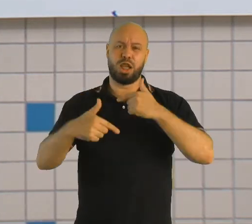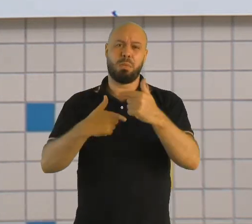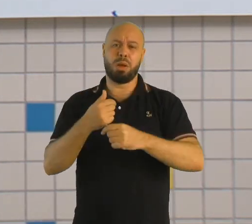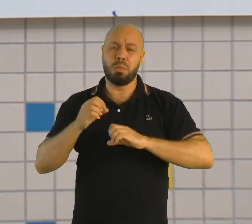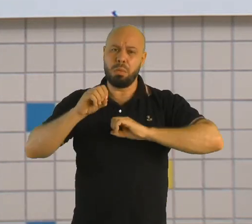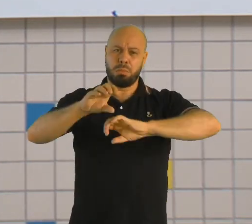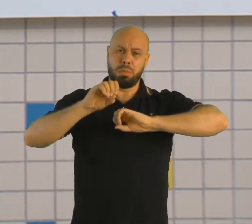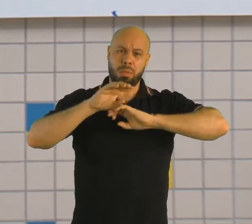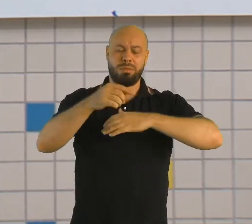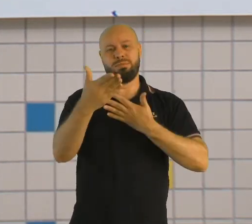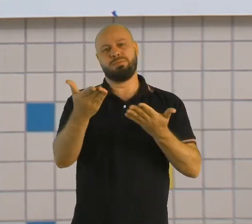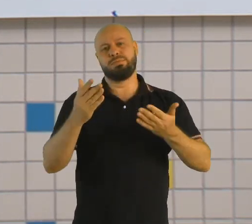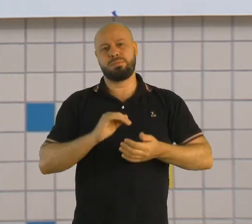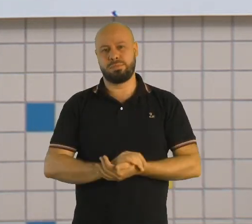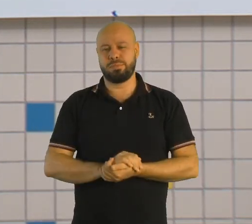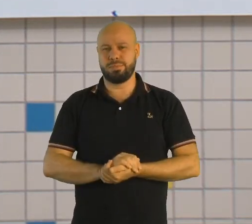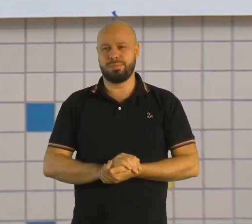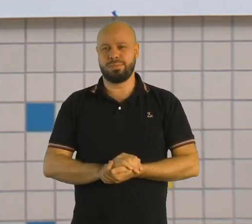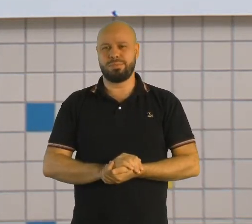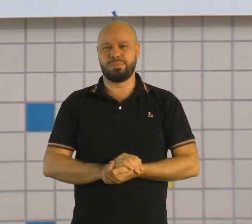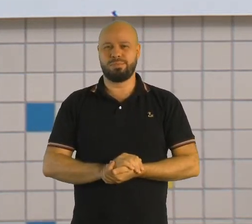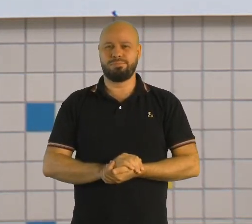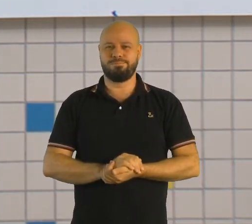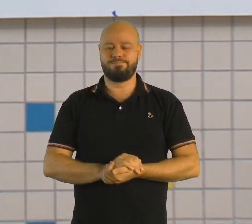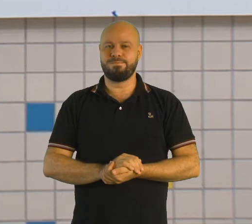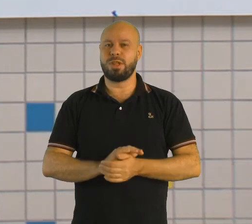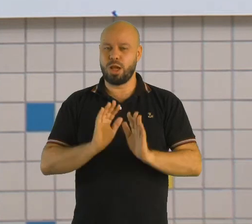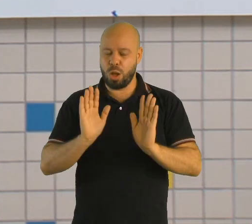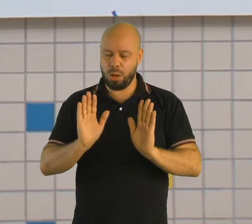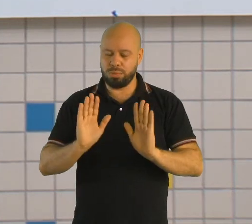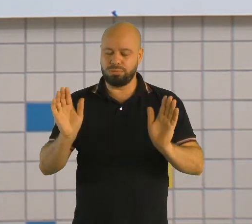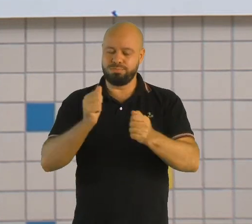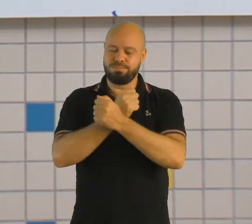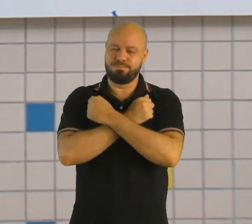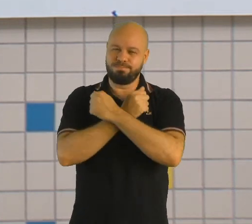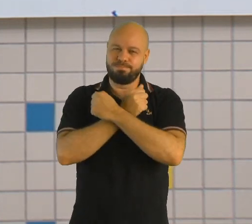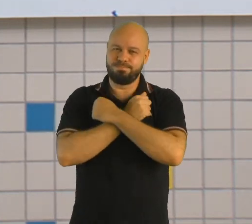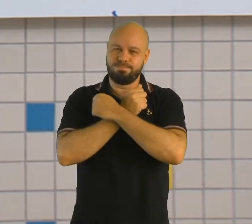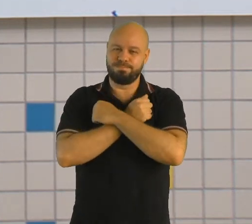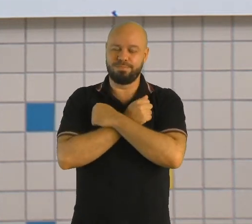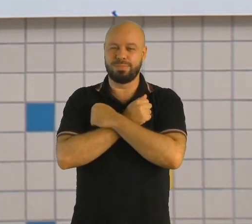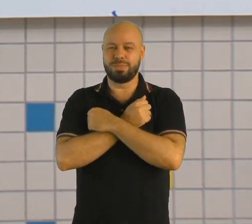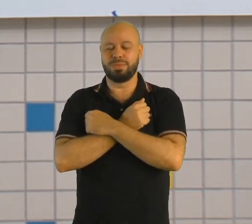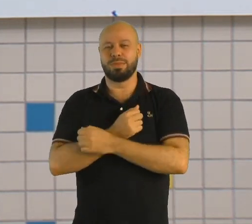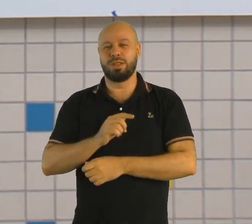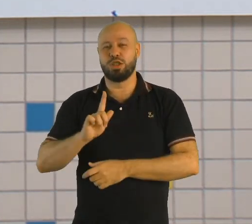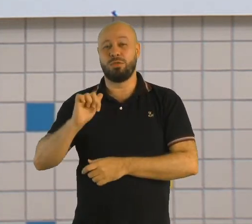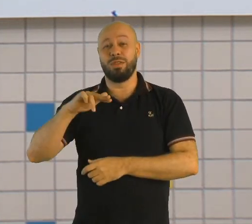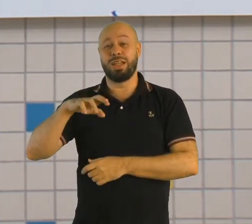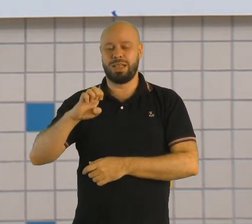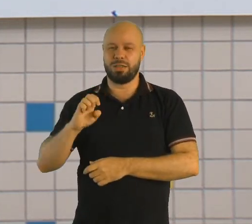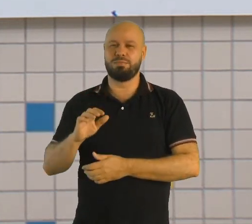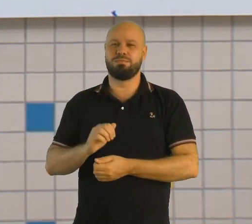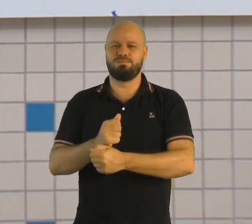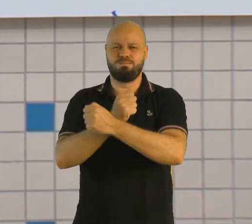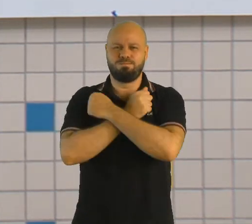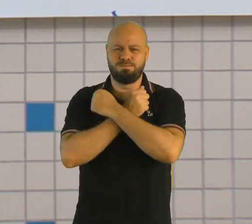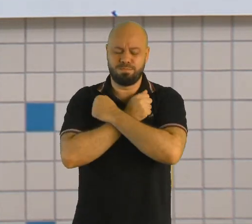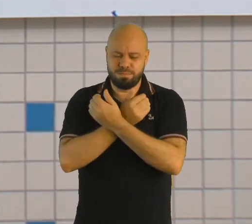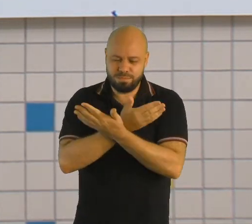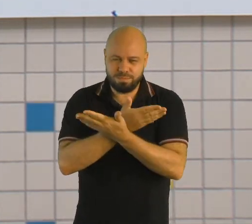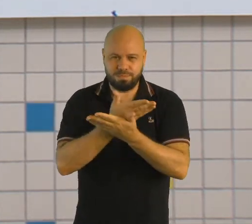o conhecimento para vocês, tá? No mais, um abraço do professor Giovanni, certo? Um abraço para